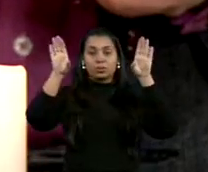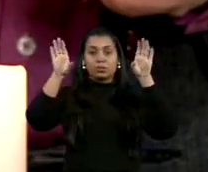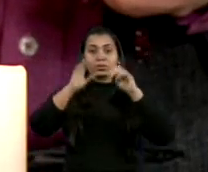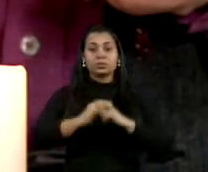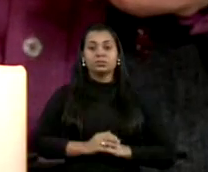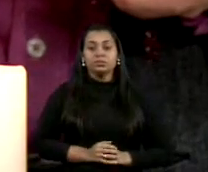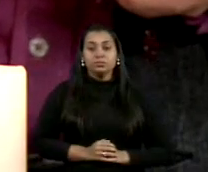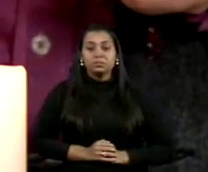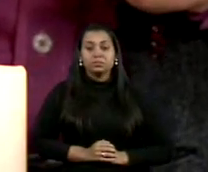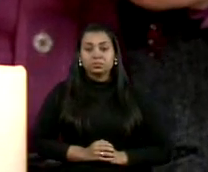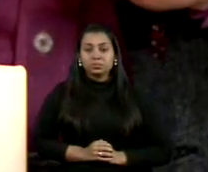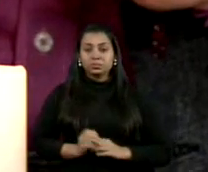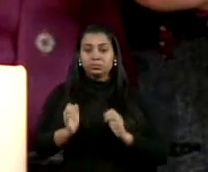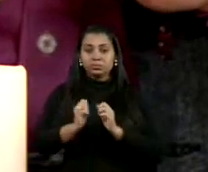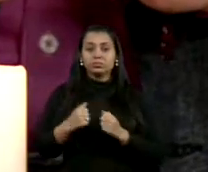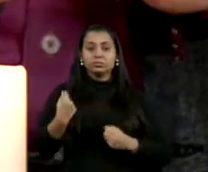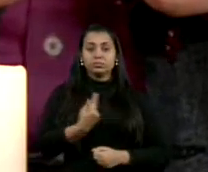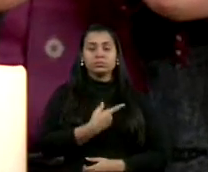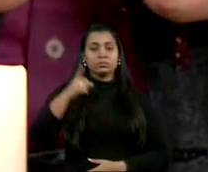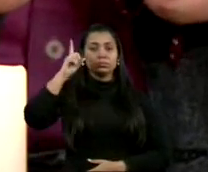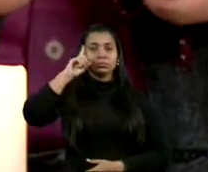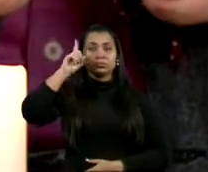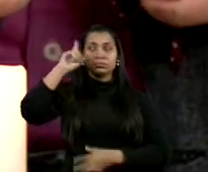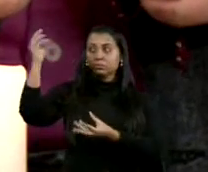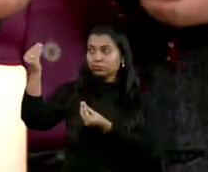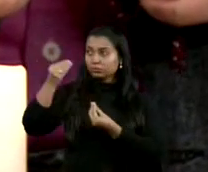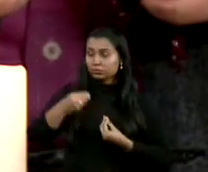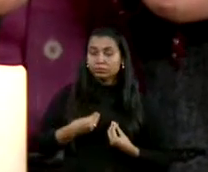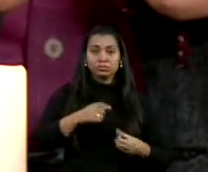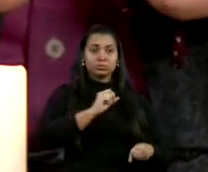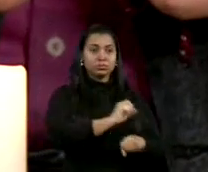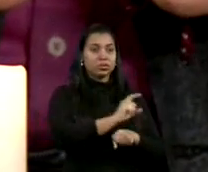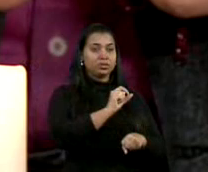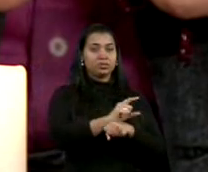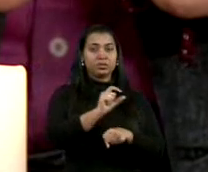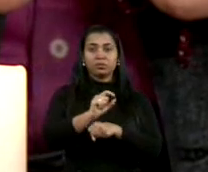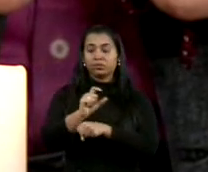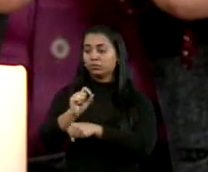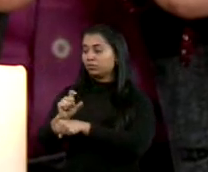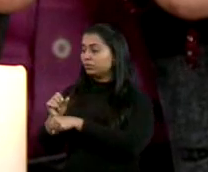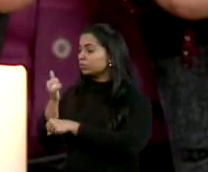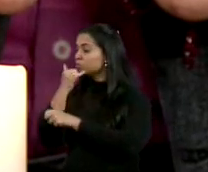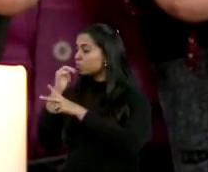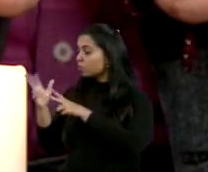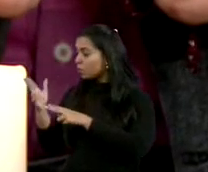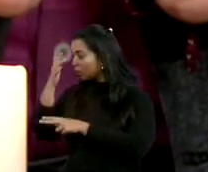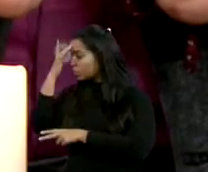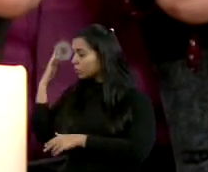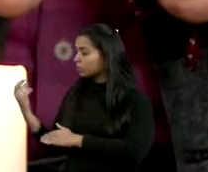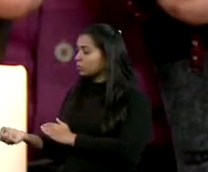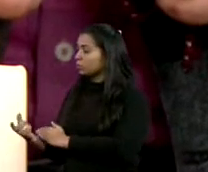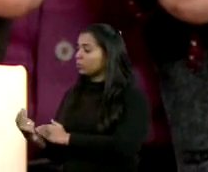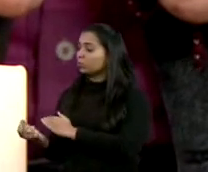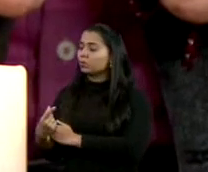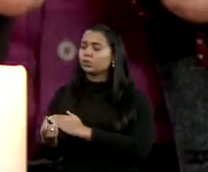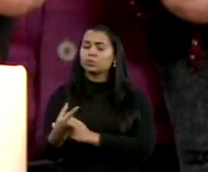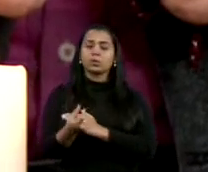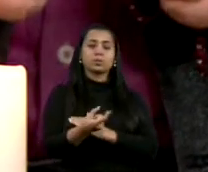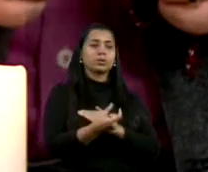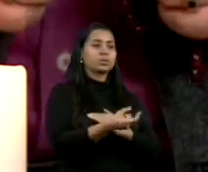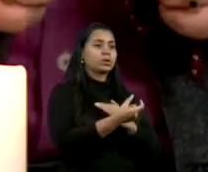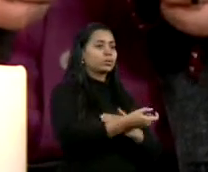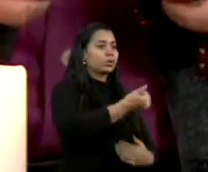assim na terra como no céu. O pão nosso de cada dia nos dai hoje, perdoai-nos as nossas ofensas, assim como